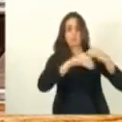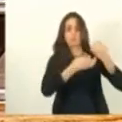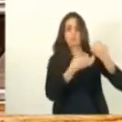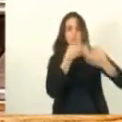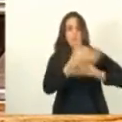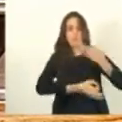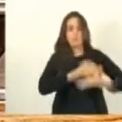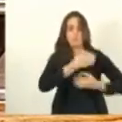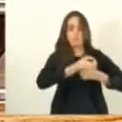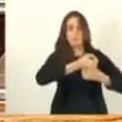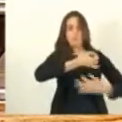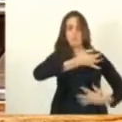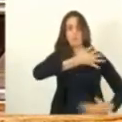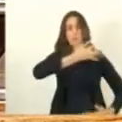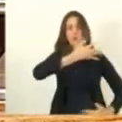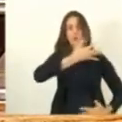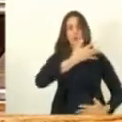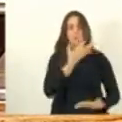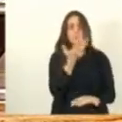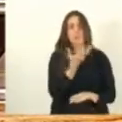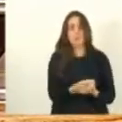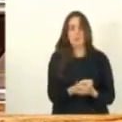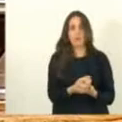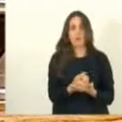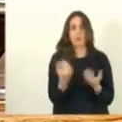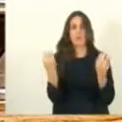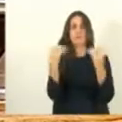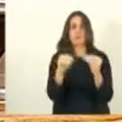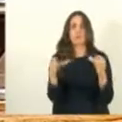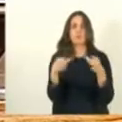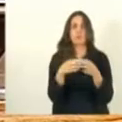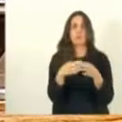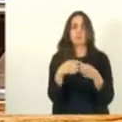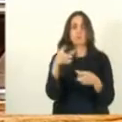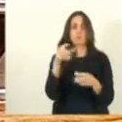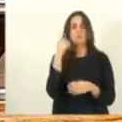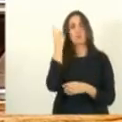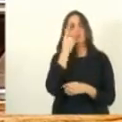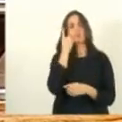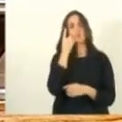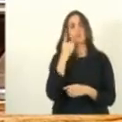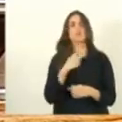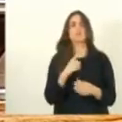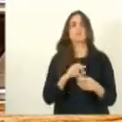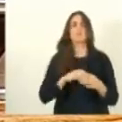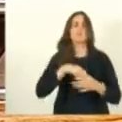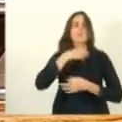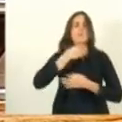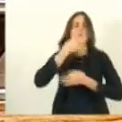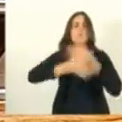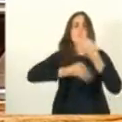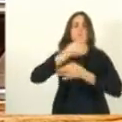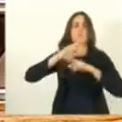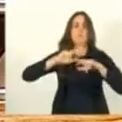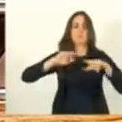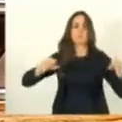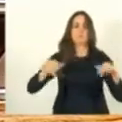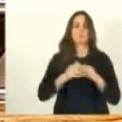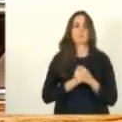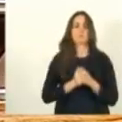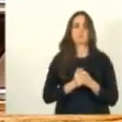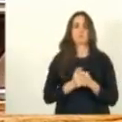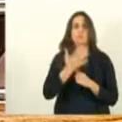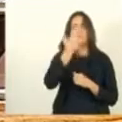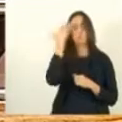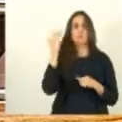depoimentos, está ali, fiz até um PDF de tudo, vou mandar no grupo dos deputados. Está ali, diversos depoimentos de maus tratos